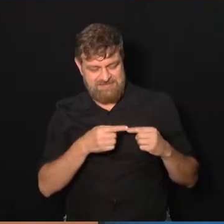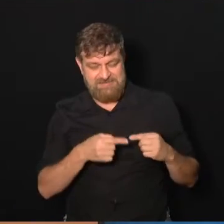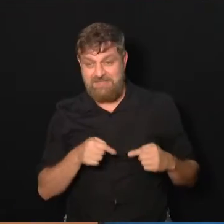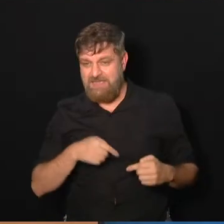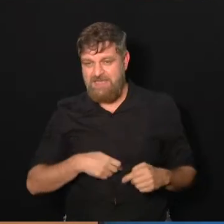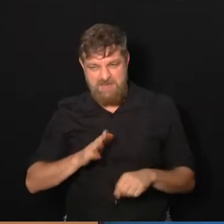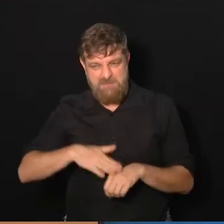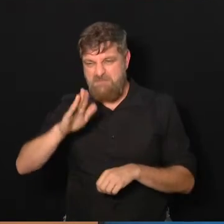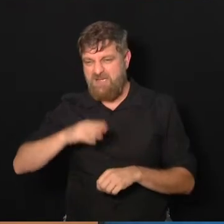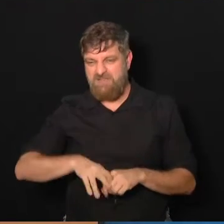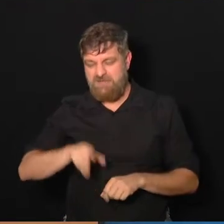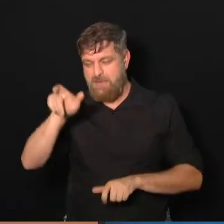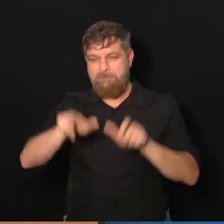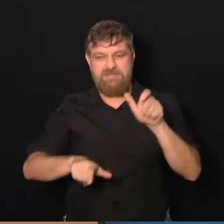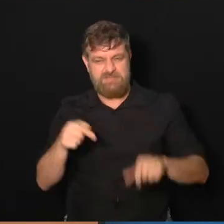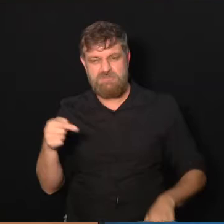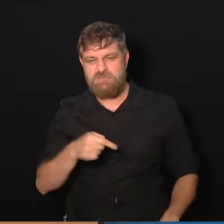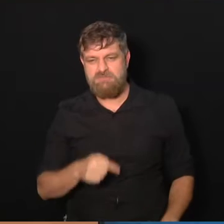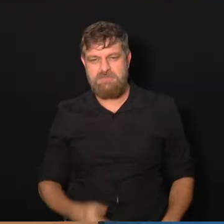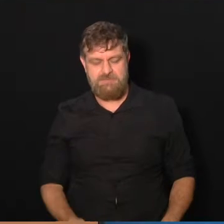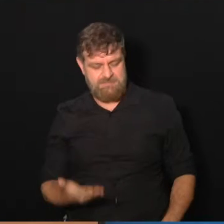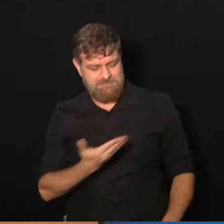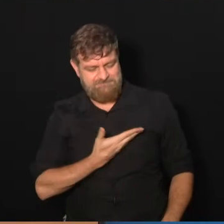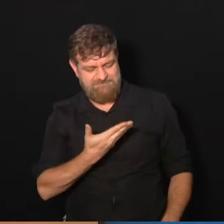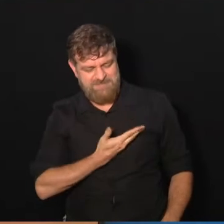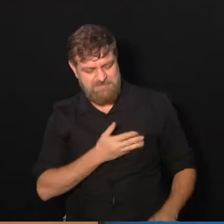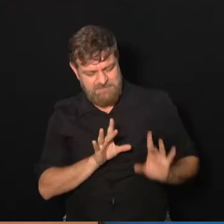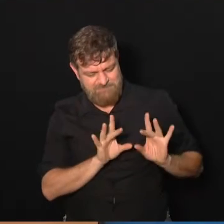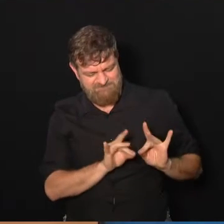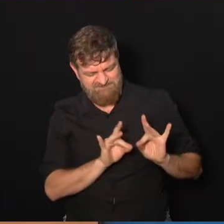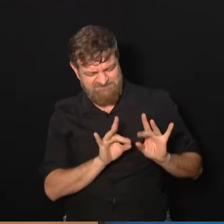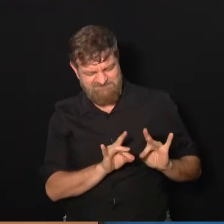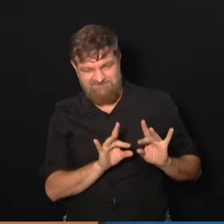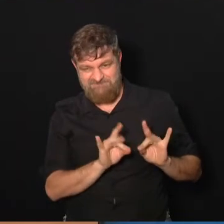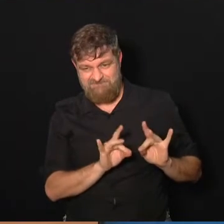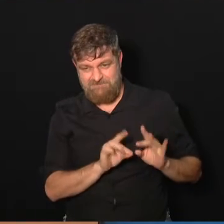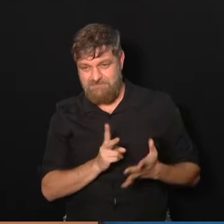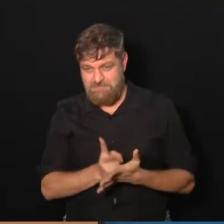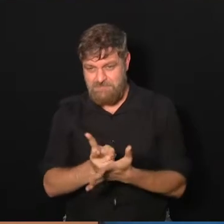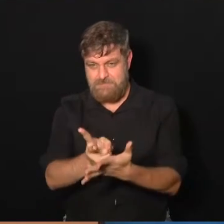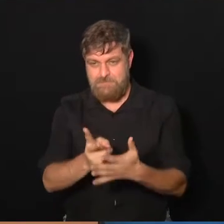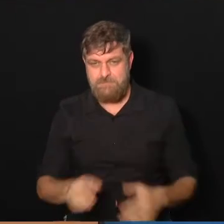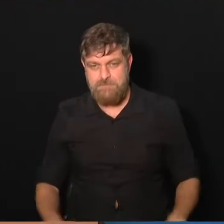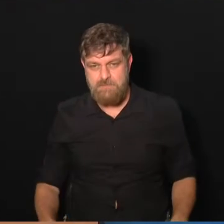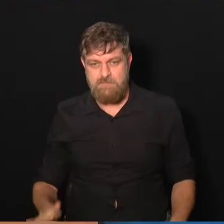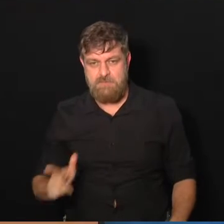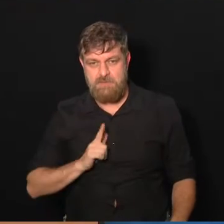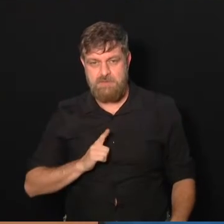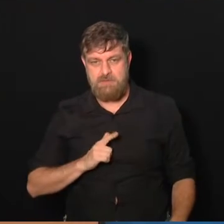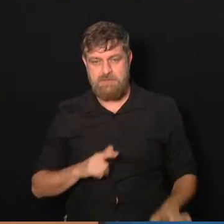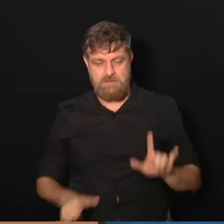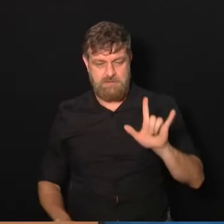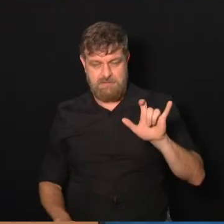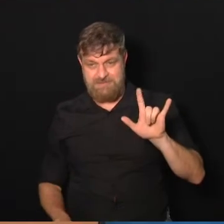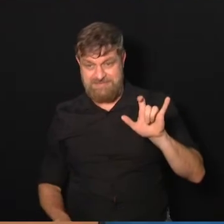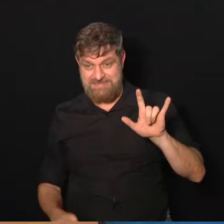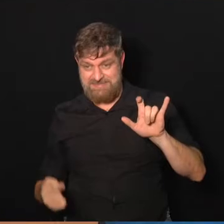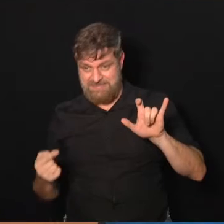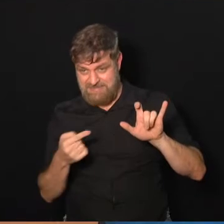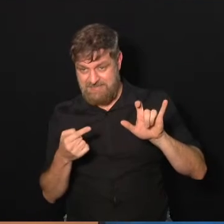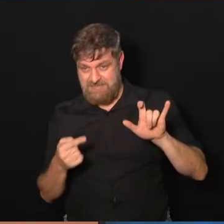humano, então é companheiro em todos os momentos. Temos o Instagram, estamos no